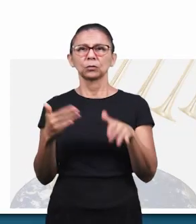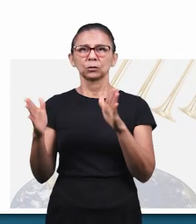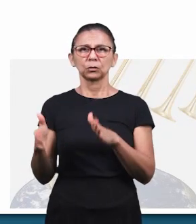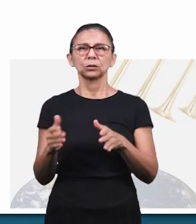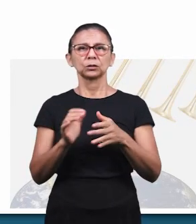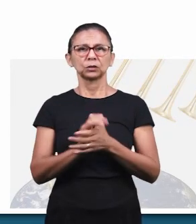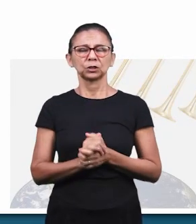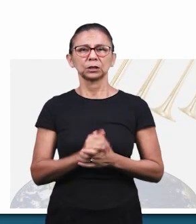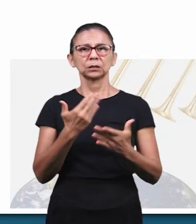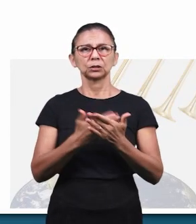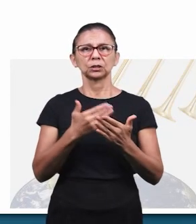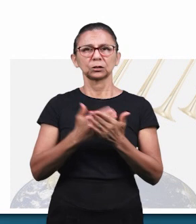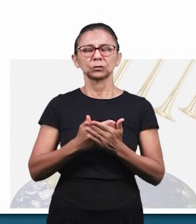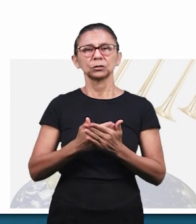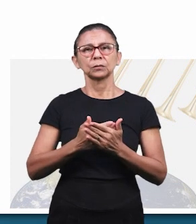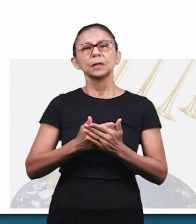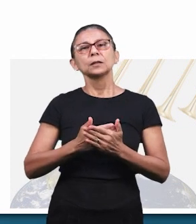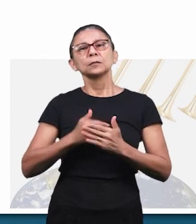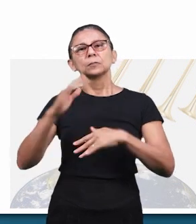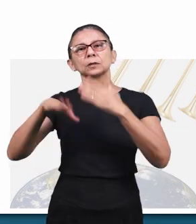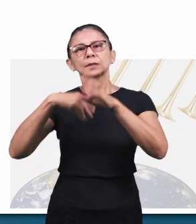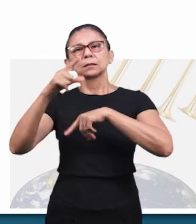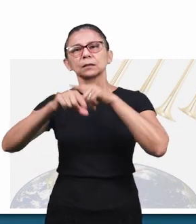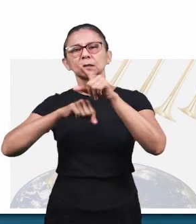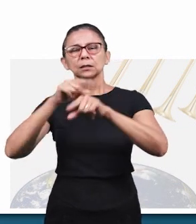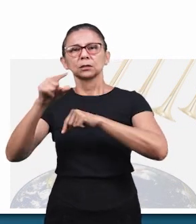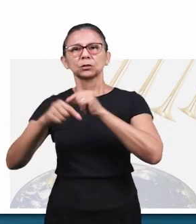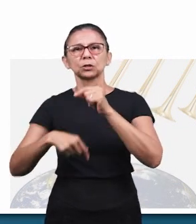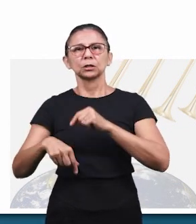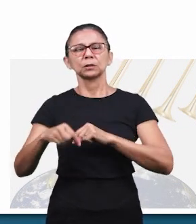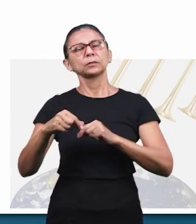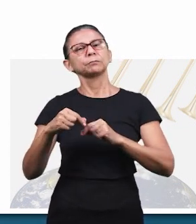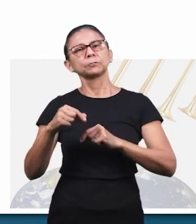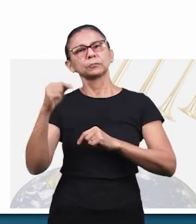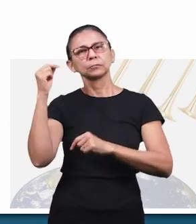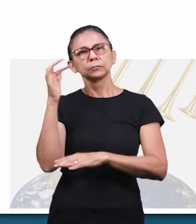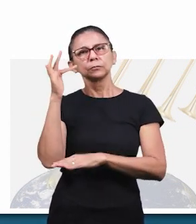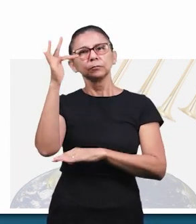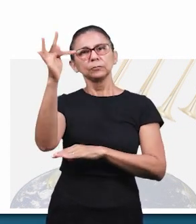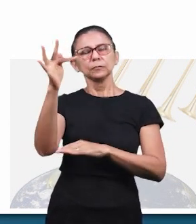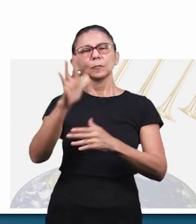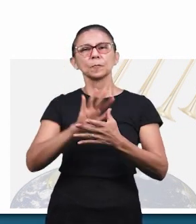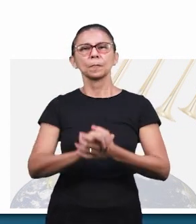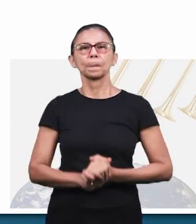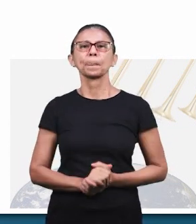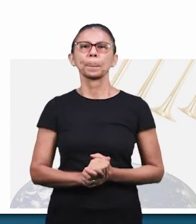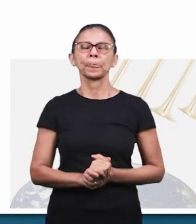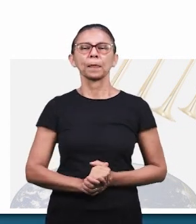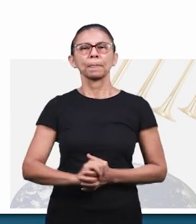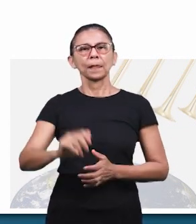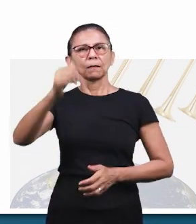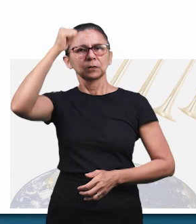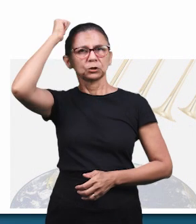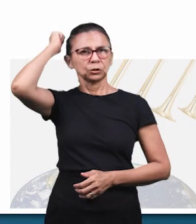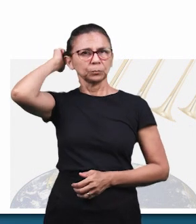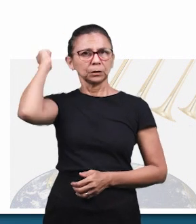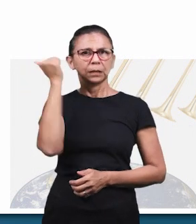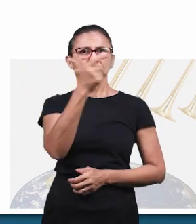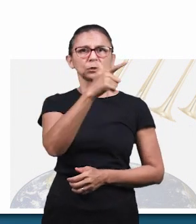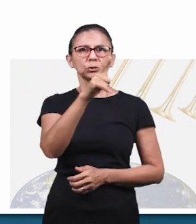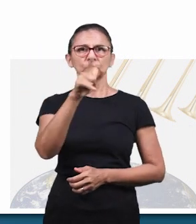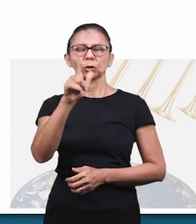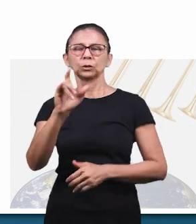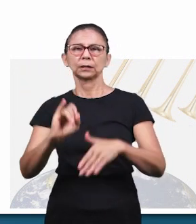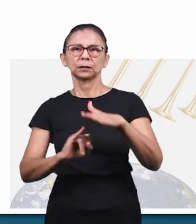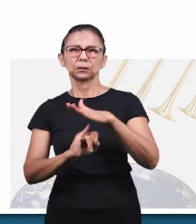para processos seletivos de ensino superior, seja do Exame Nacional do Ensino Médio ou dos vestibulares de